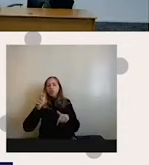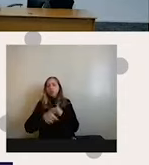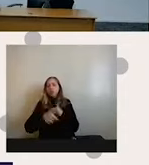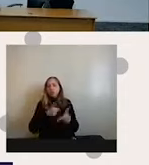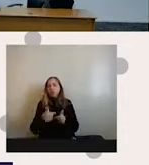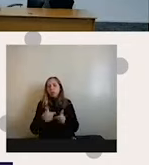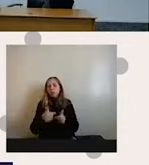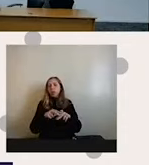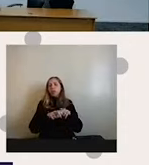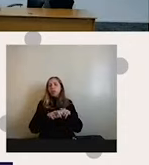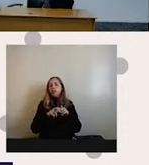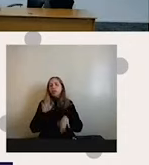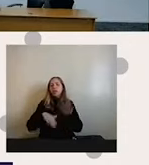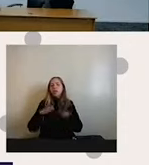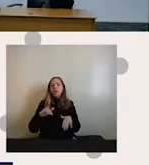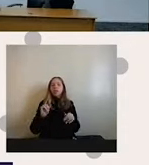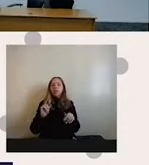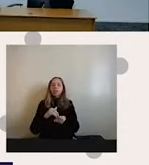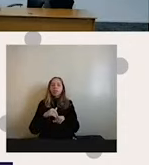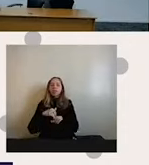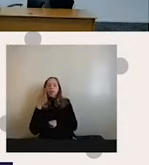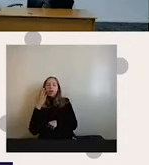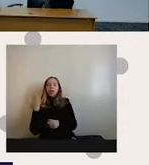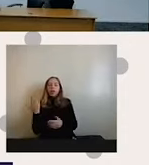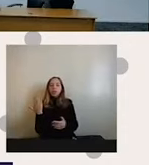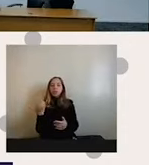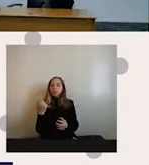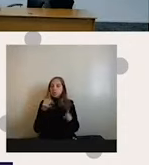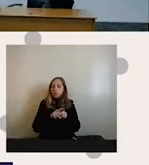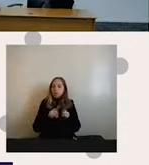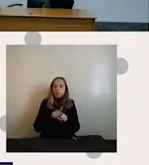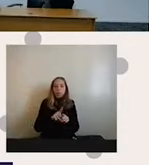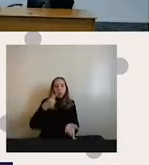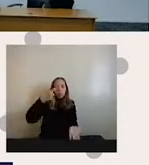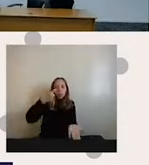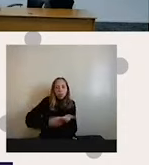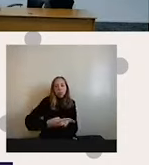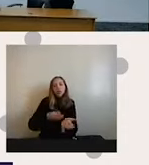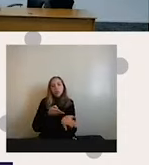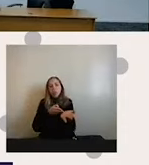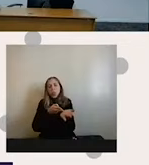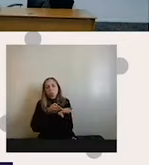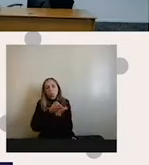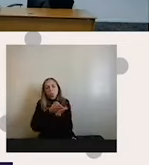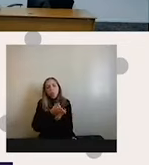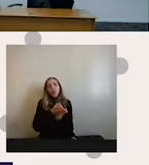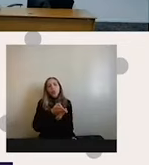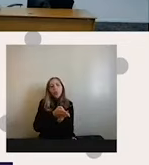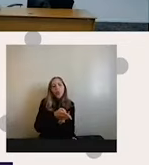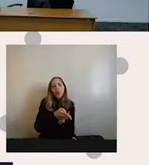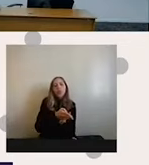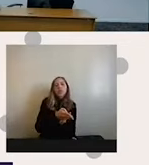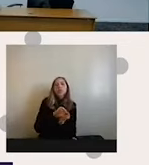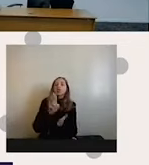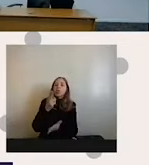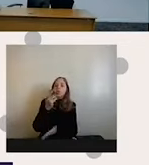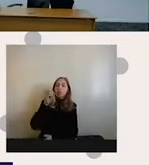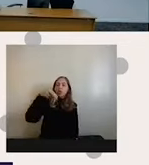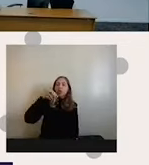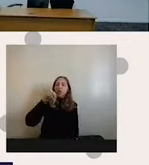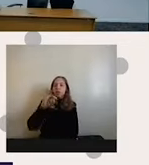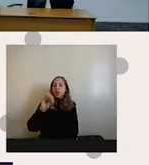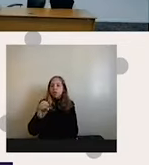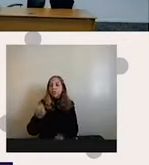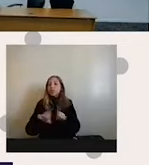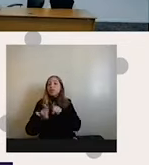cara comprometido, honesto, é intervir nos bastidores, com o RH, com os chefes, e